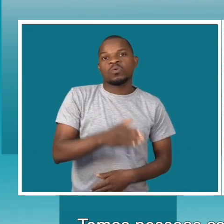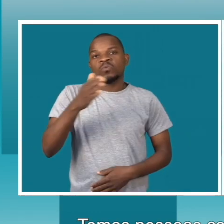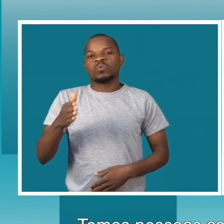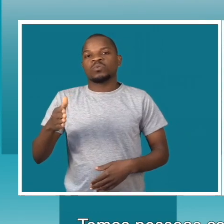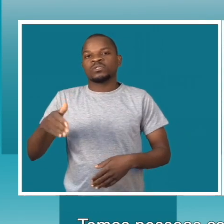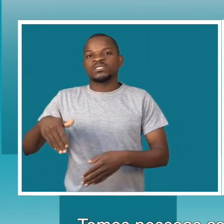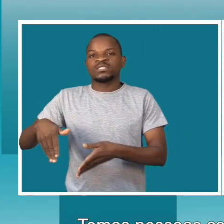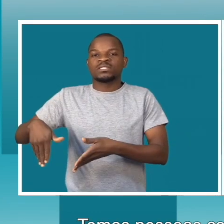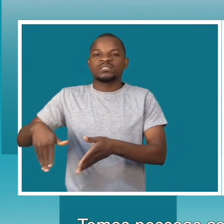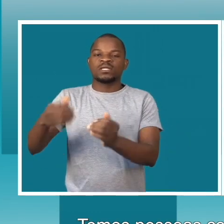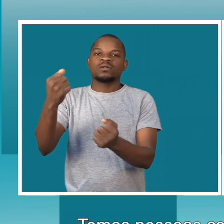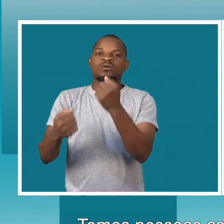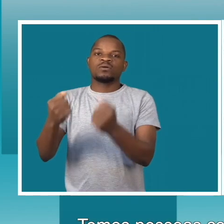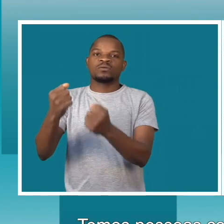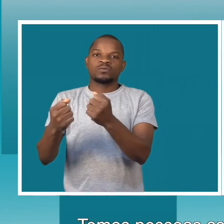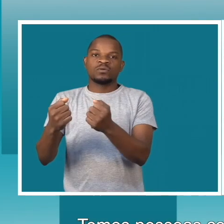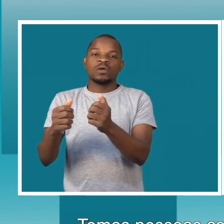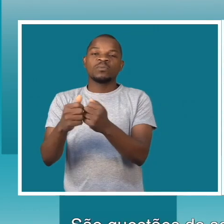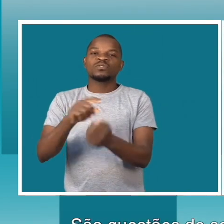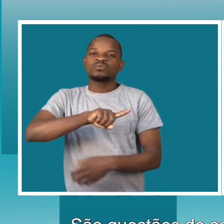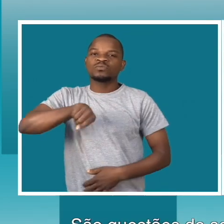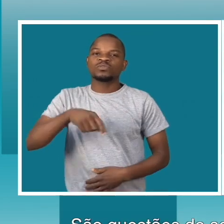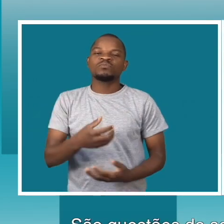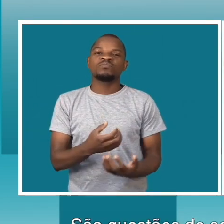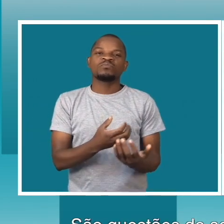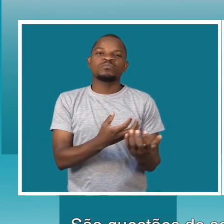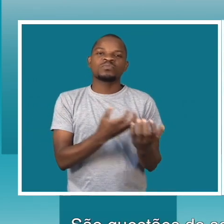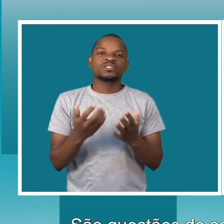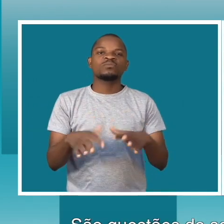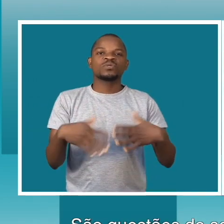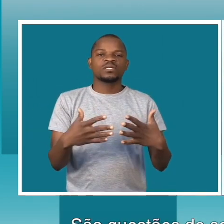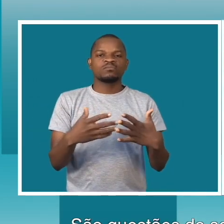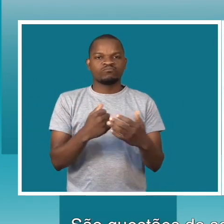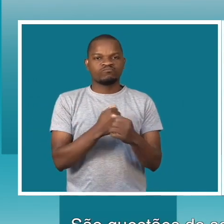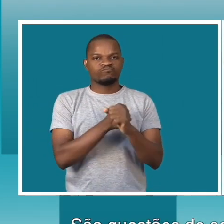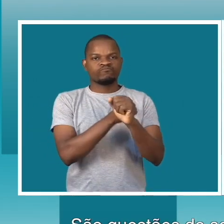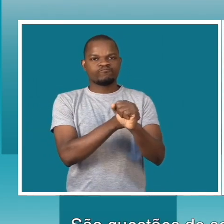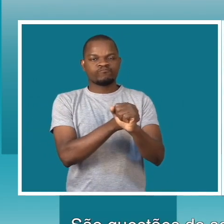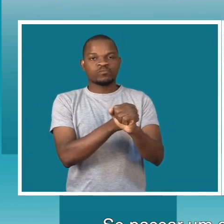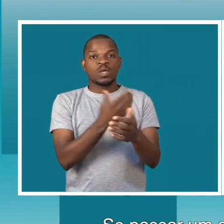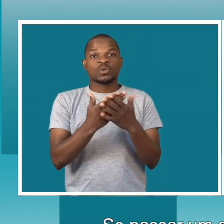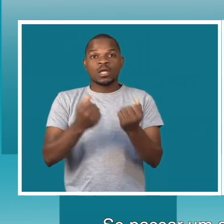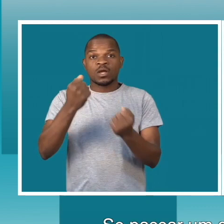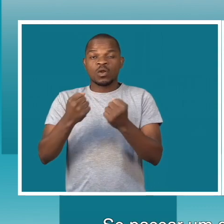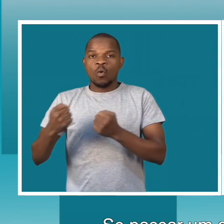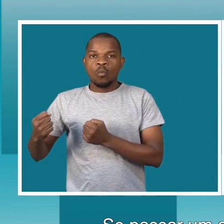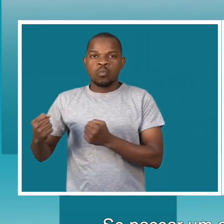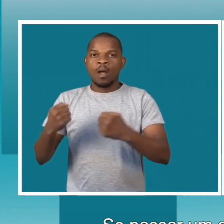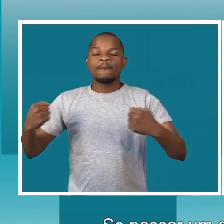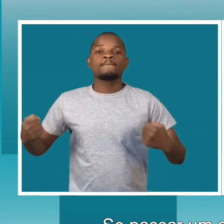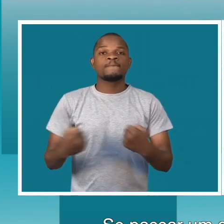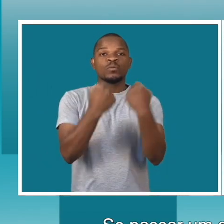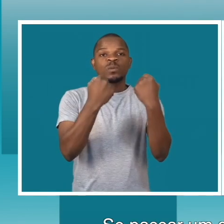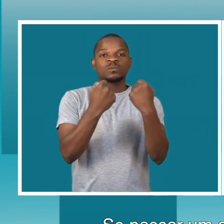passar pela estrada. E também dá para a questão de segurança, da sua própria segurança. Quando passar um carro aqui